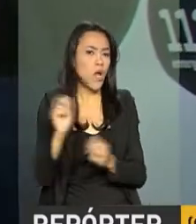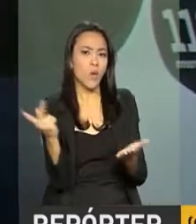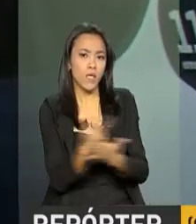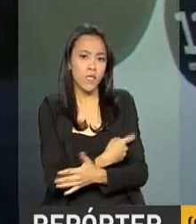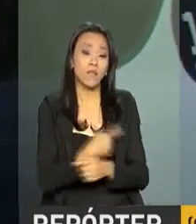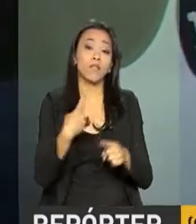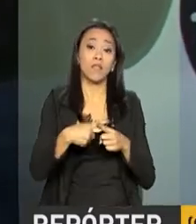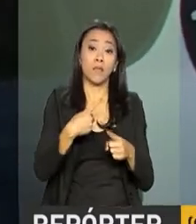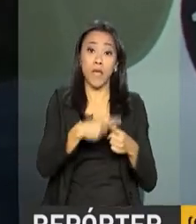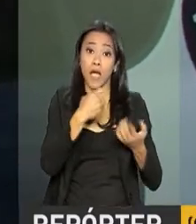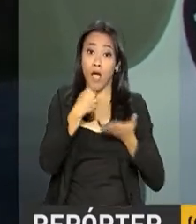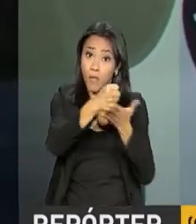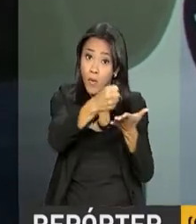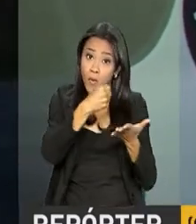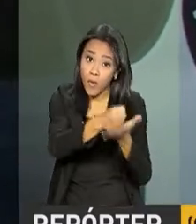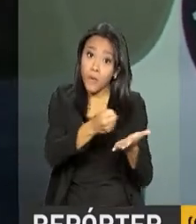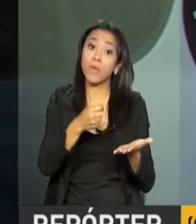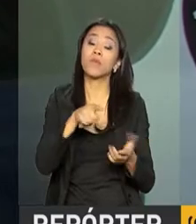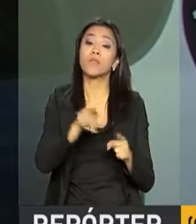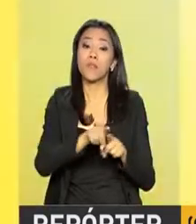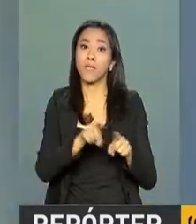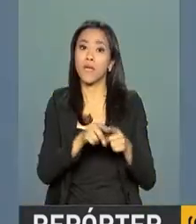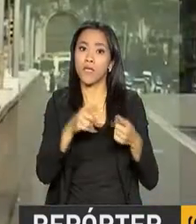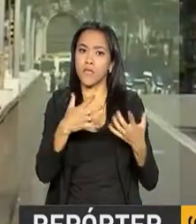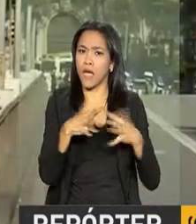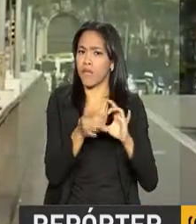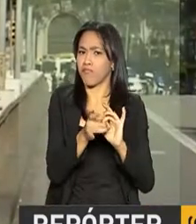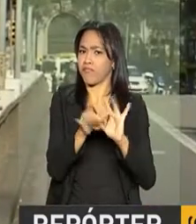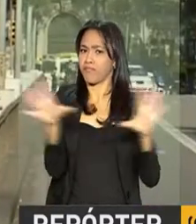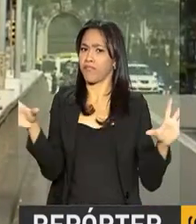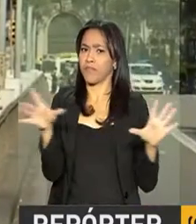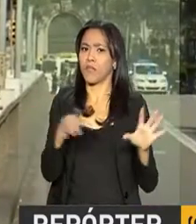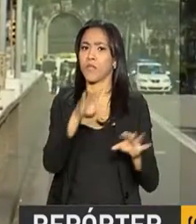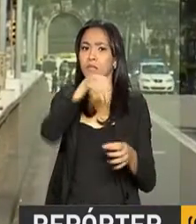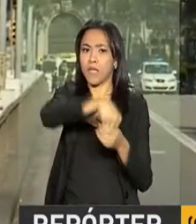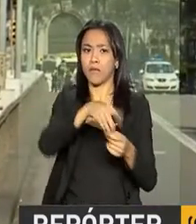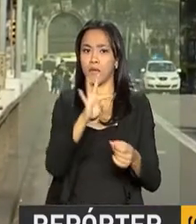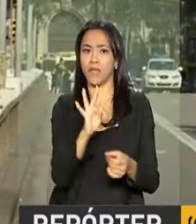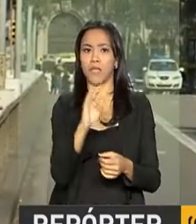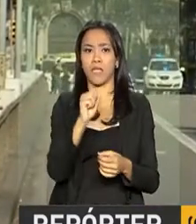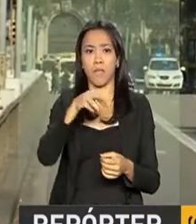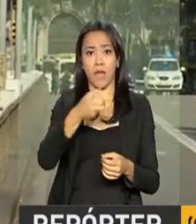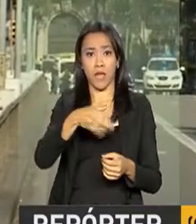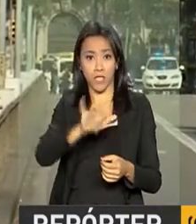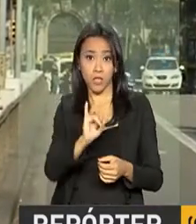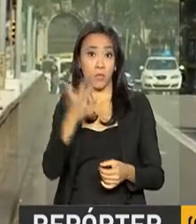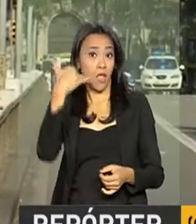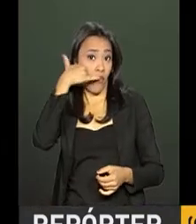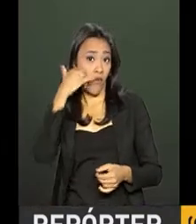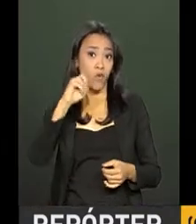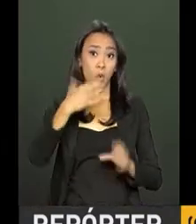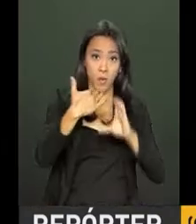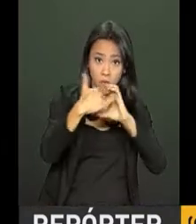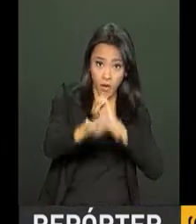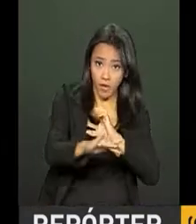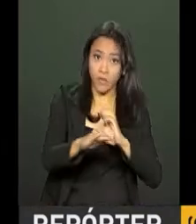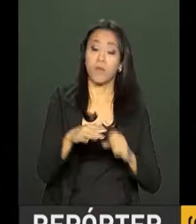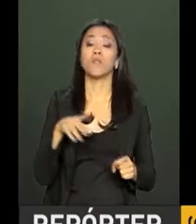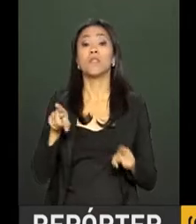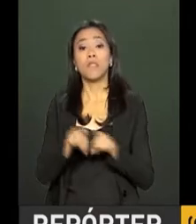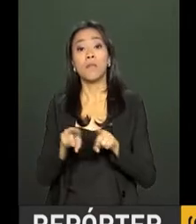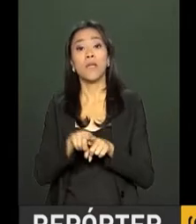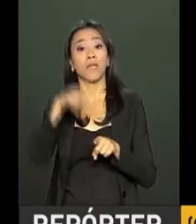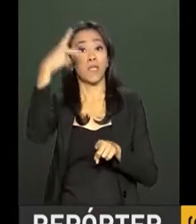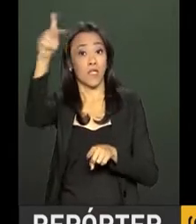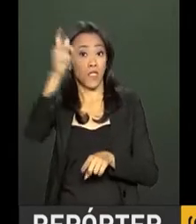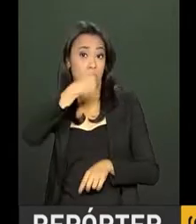de assistência a brasileiros do itamaraty está à disposição para informações por telefone e por e mail de acordo com as autoridades